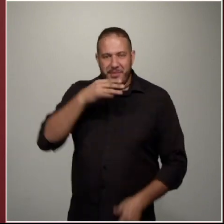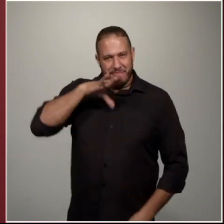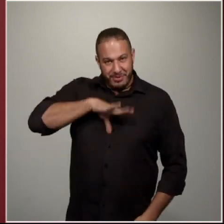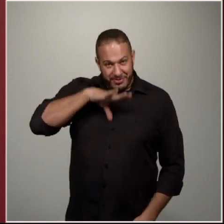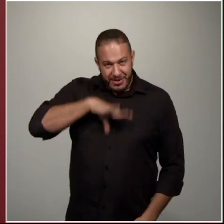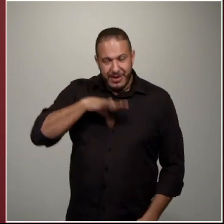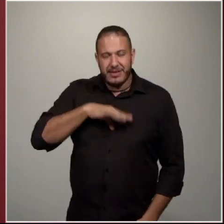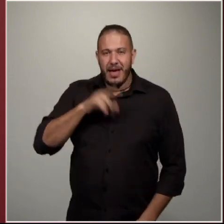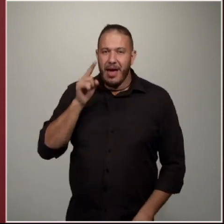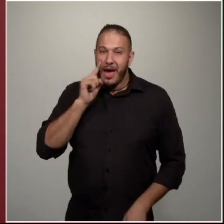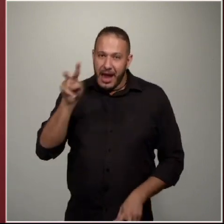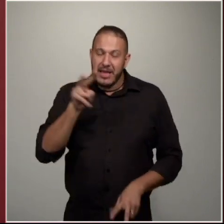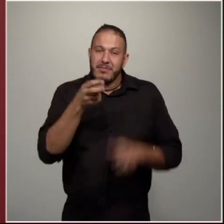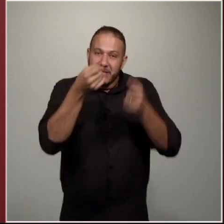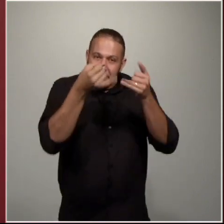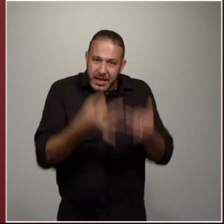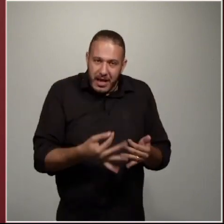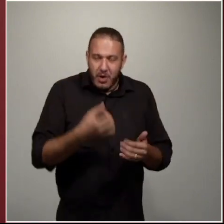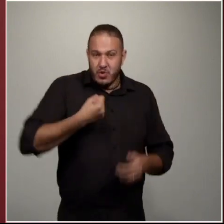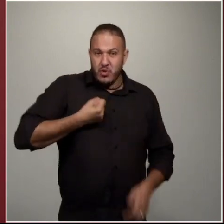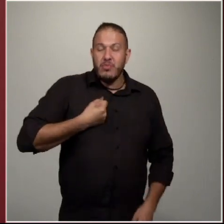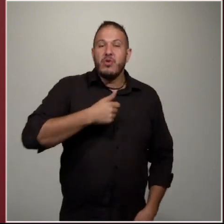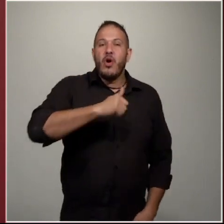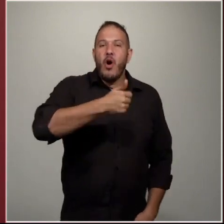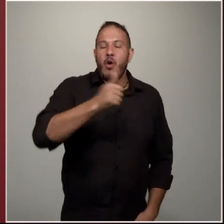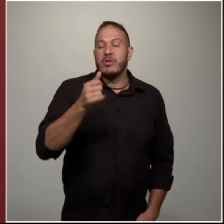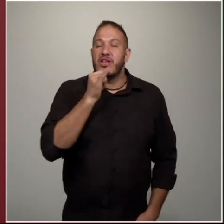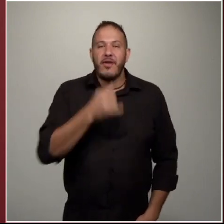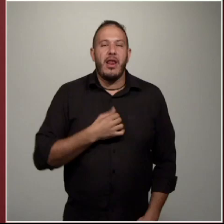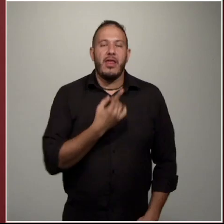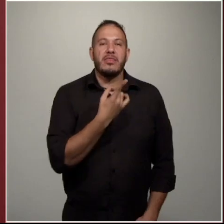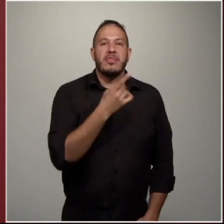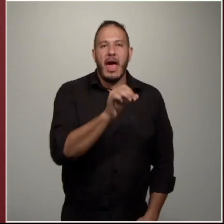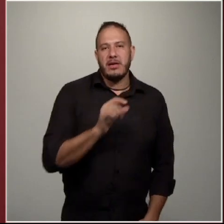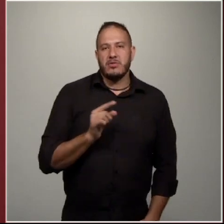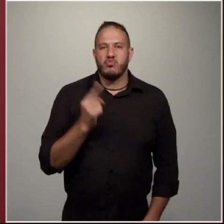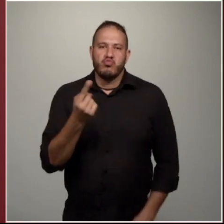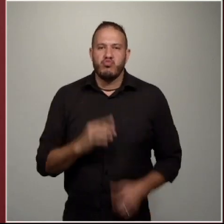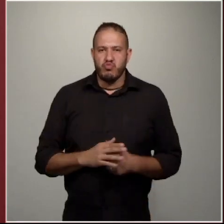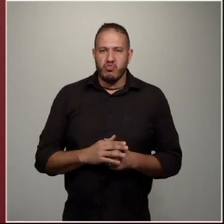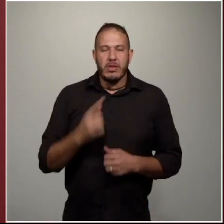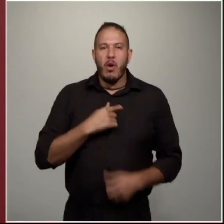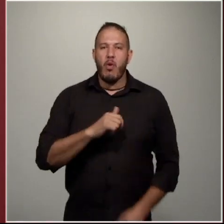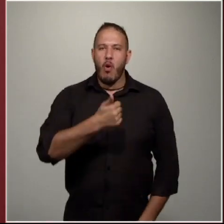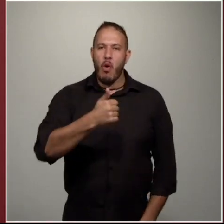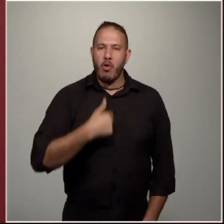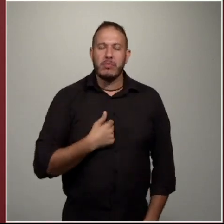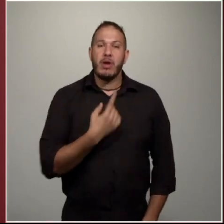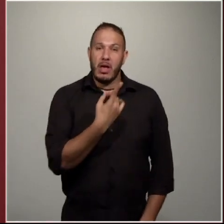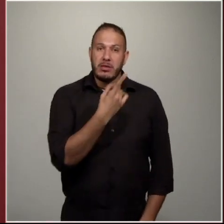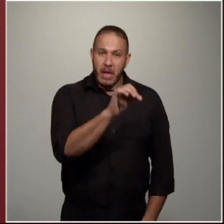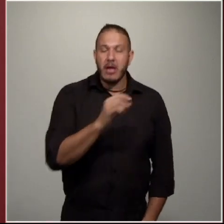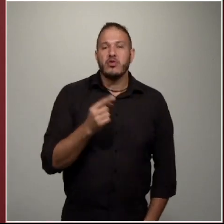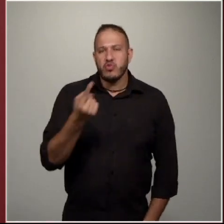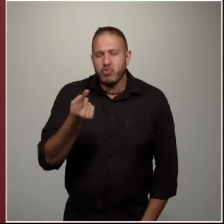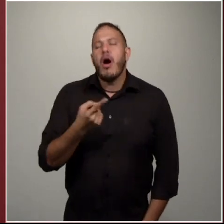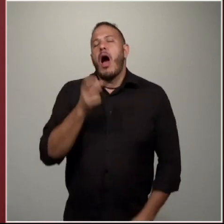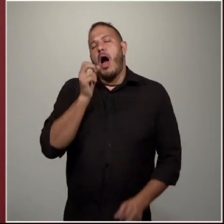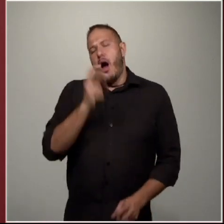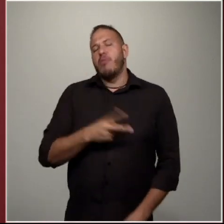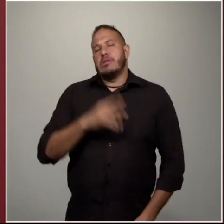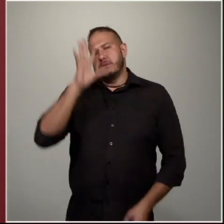e eles pra expressar o número 11 eles diz 10 1 e não 11 né porque 10 1 para eles está spe acaba